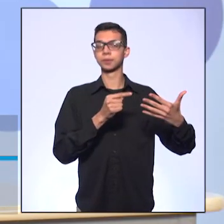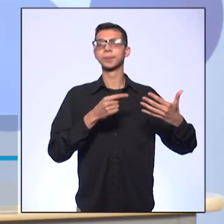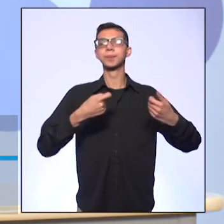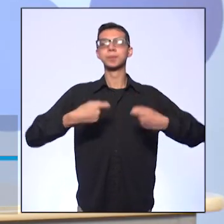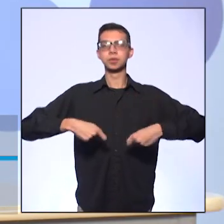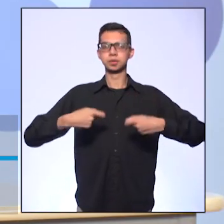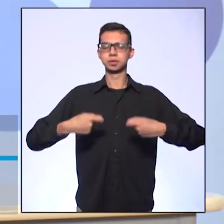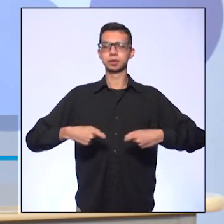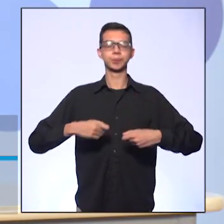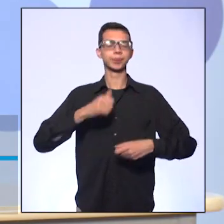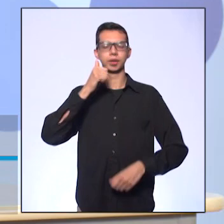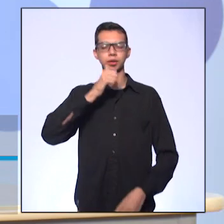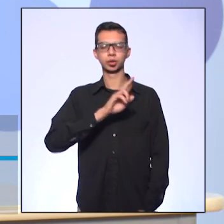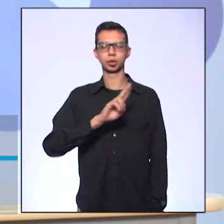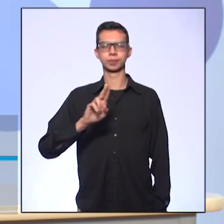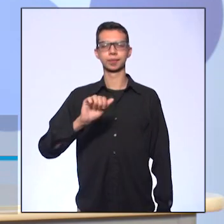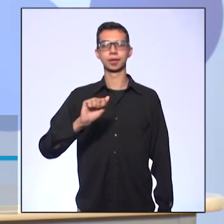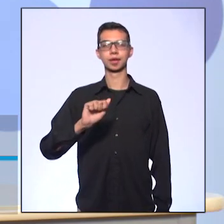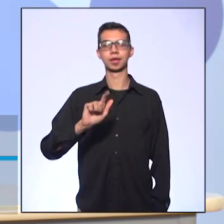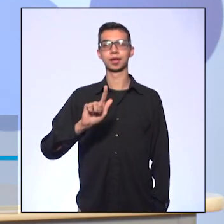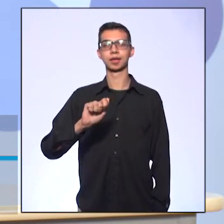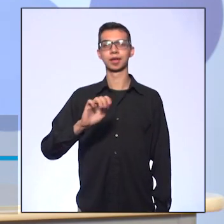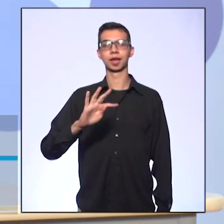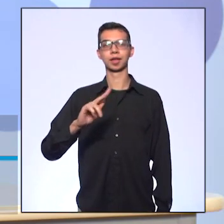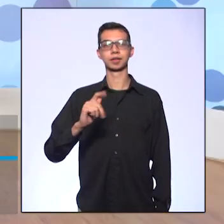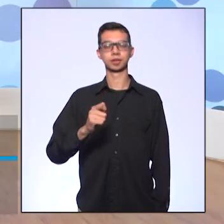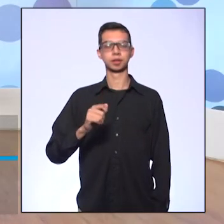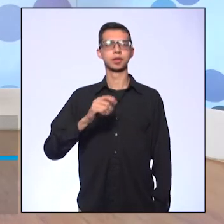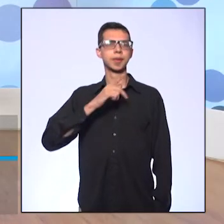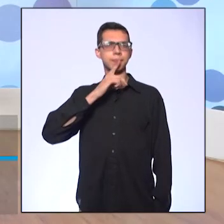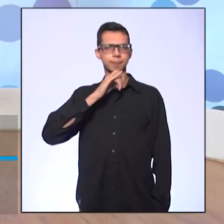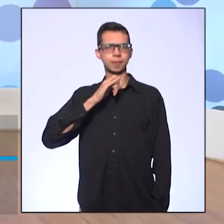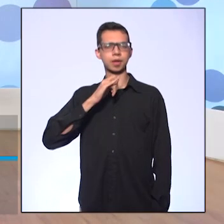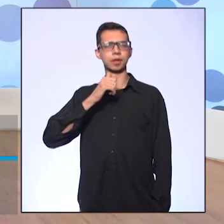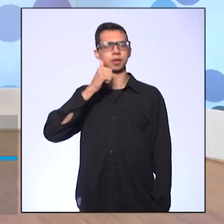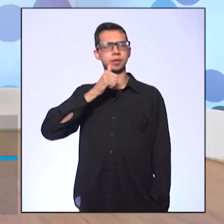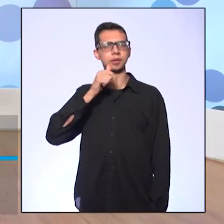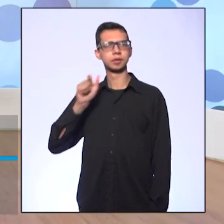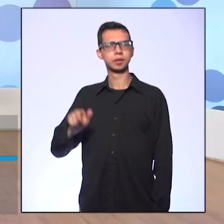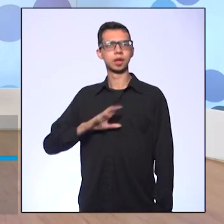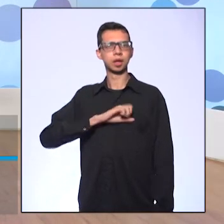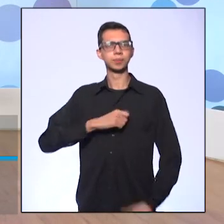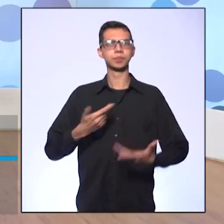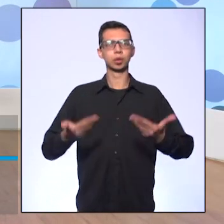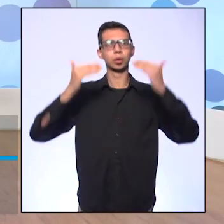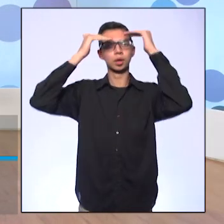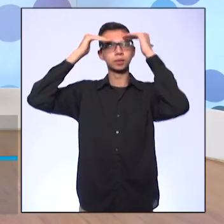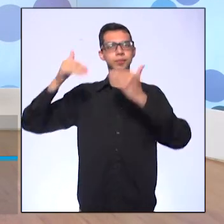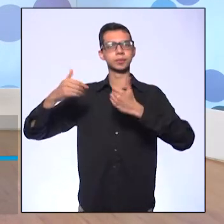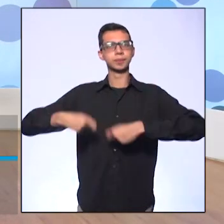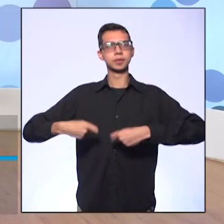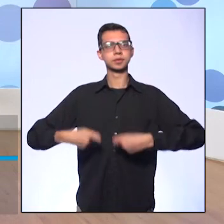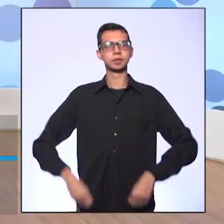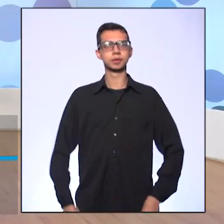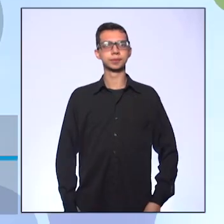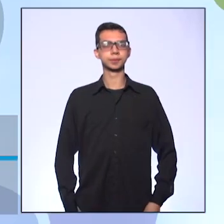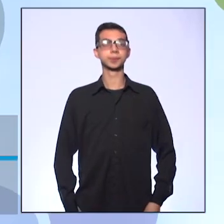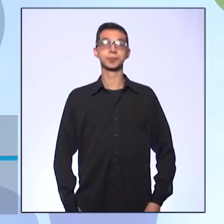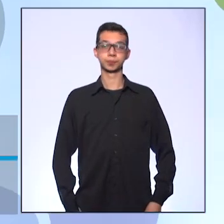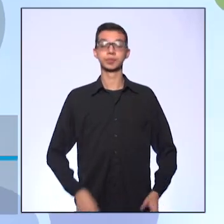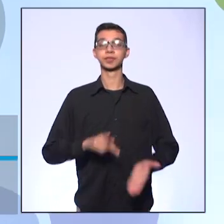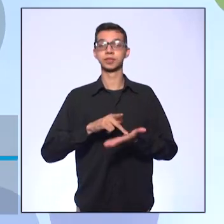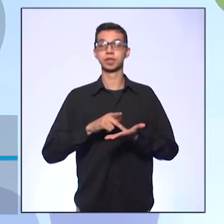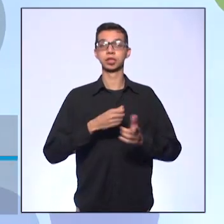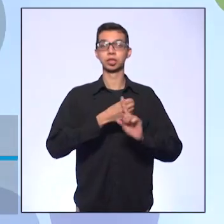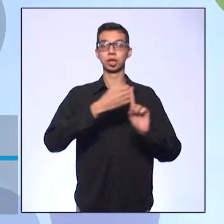A Ágata respondeu isso. Bacana. Perfeito. Esses argumentos convenceriam mesmo, ajudariam a convencer o pai. Agora eu